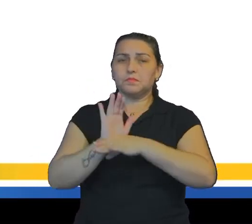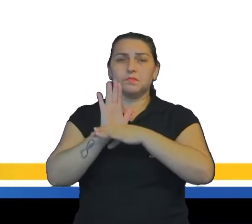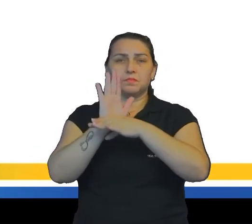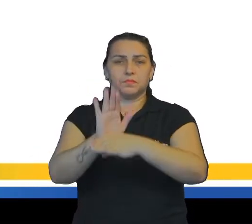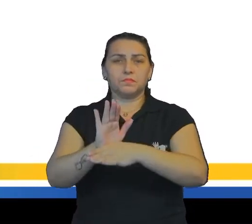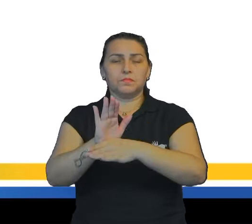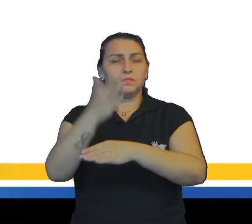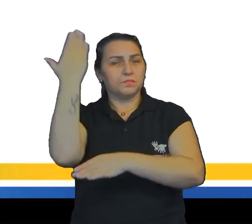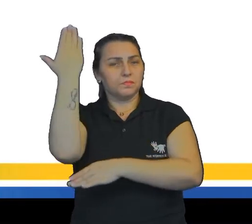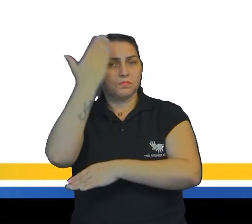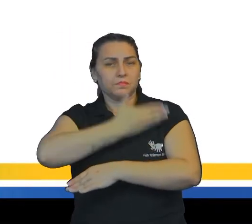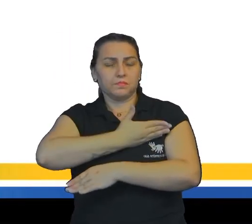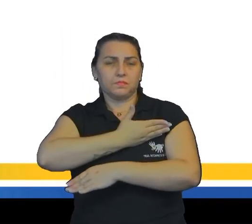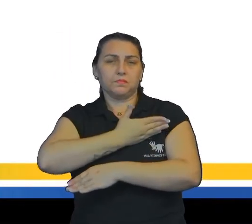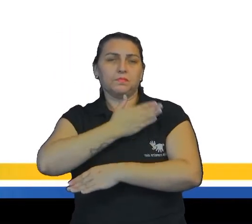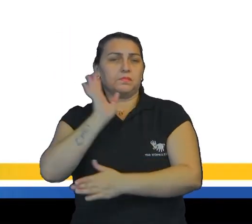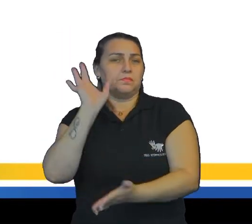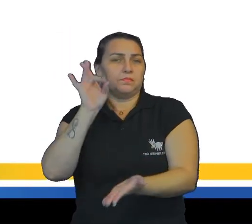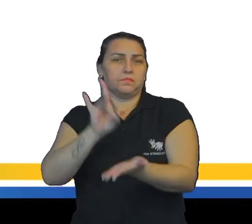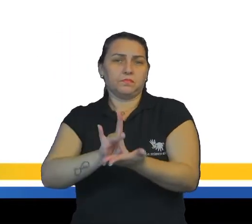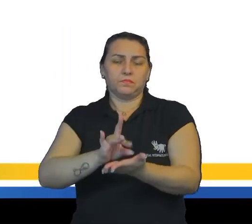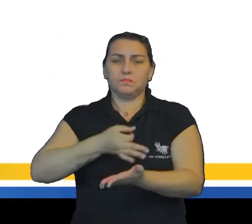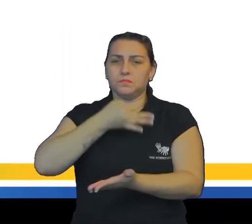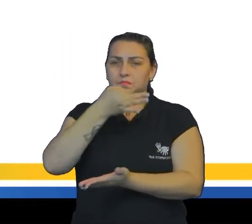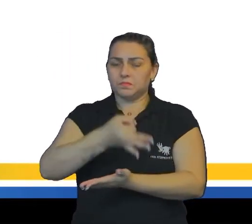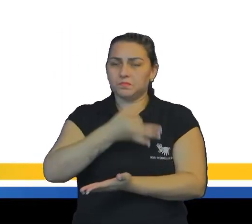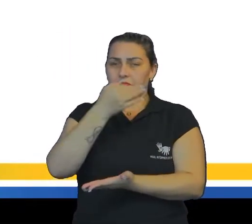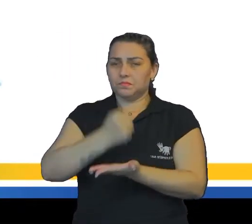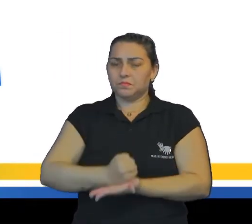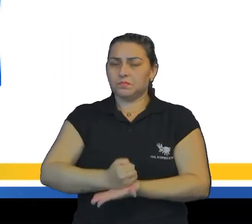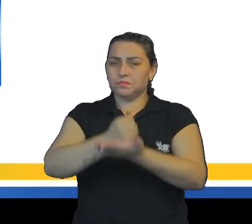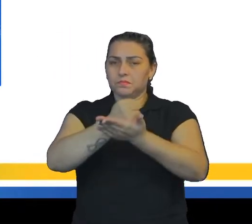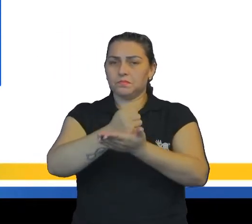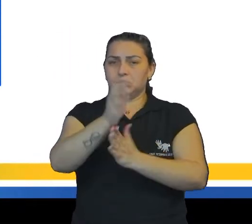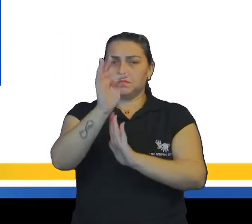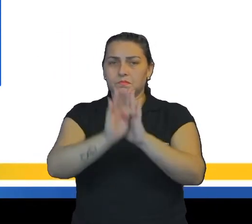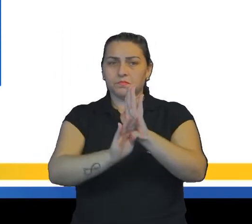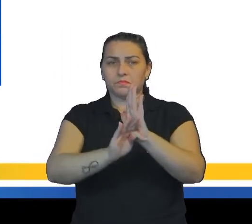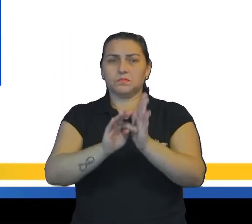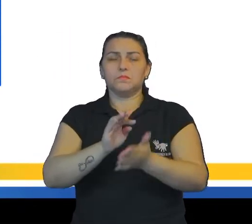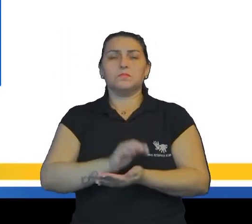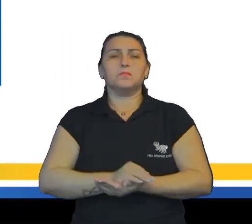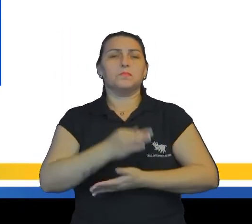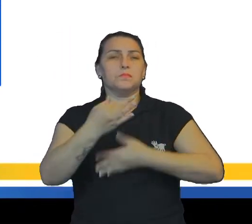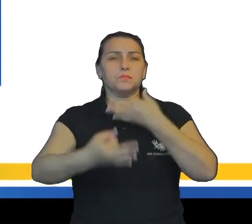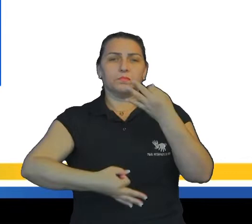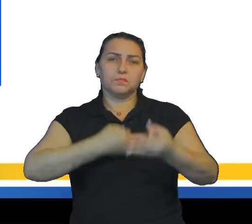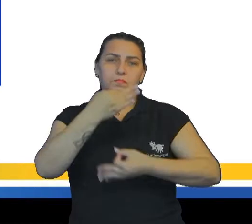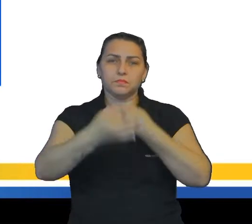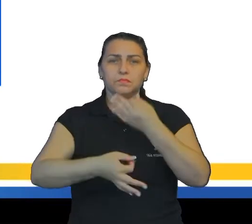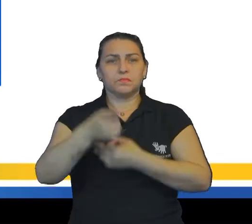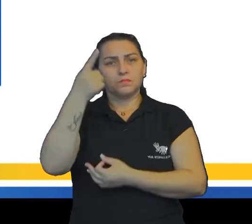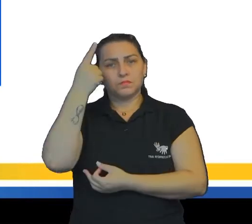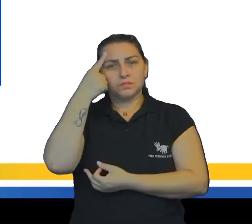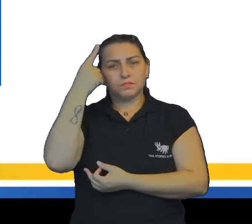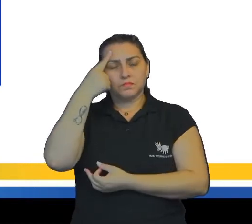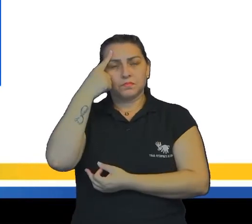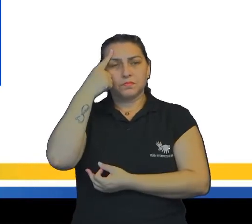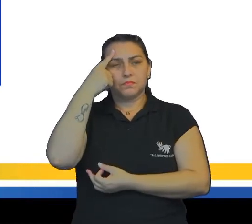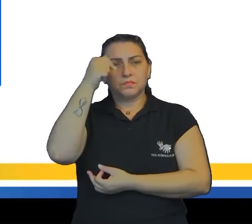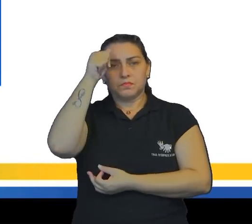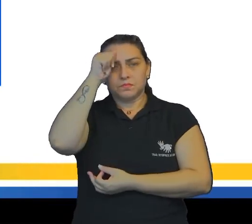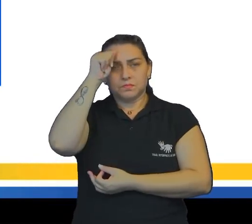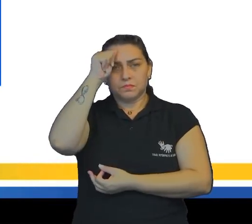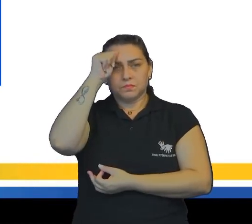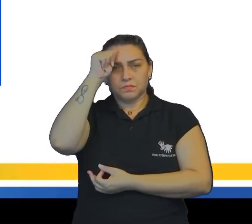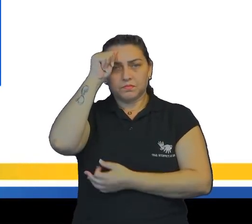a comprovar a veracidade da opinião defendida no texto. Argumento por raciocínio lógico.